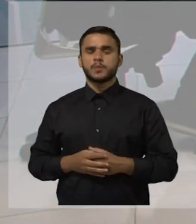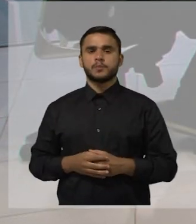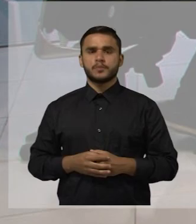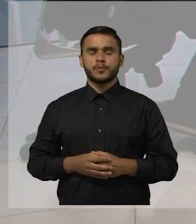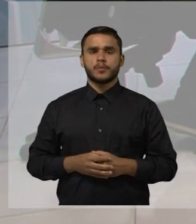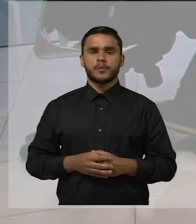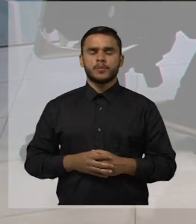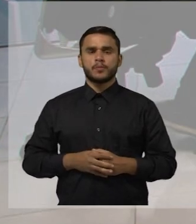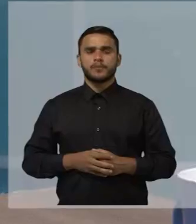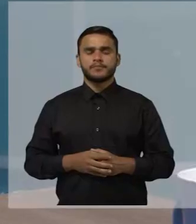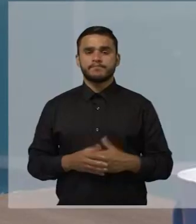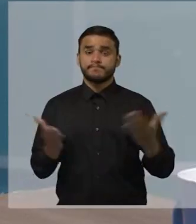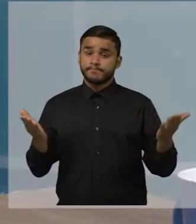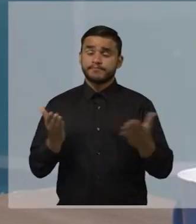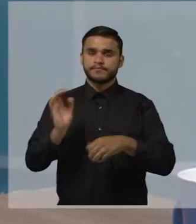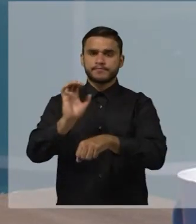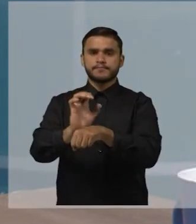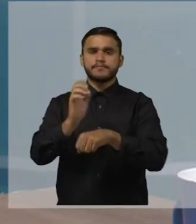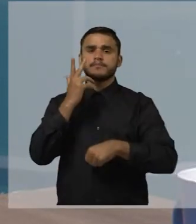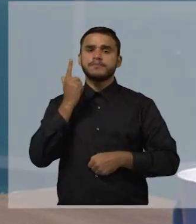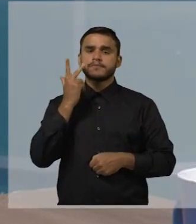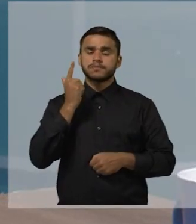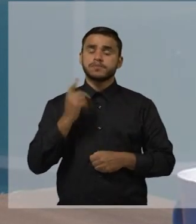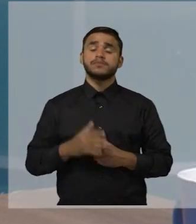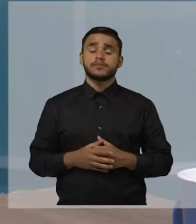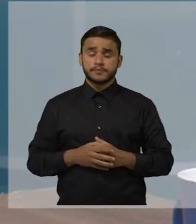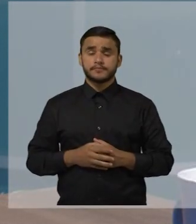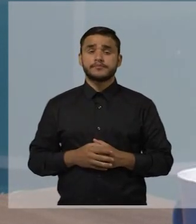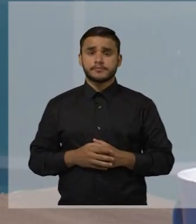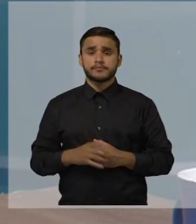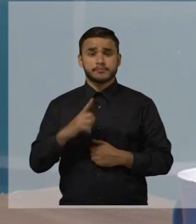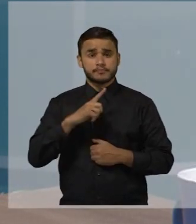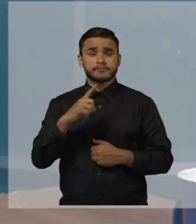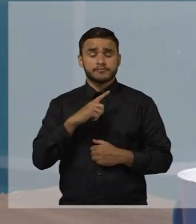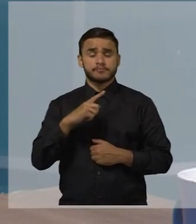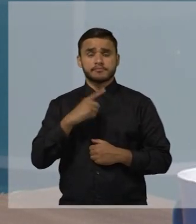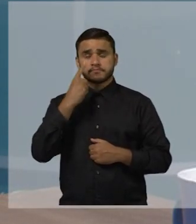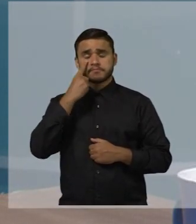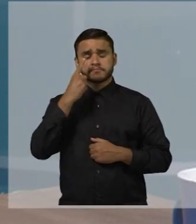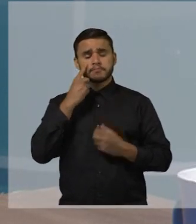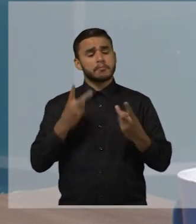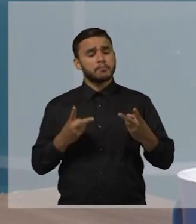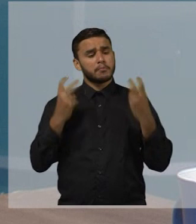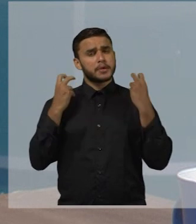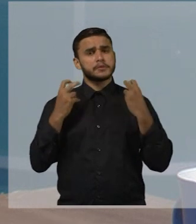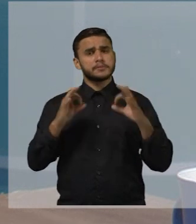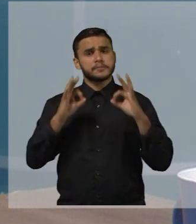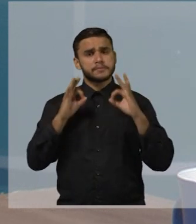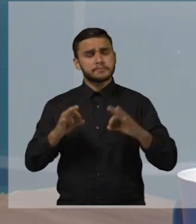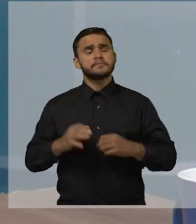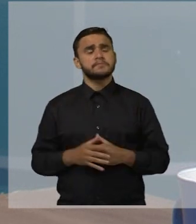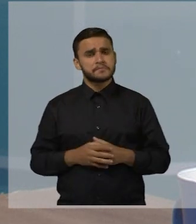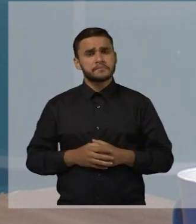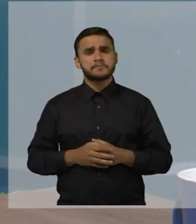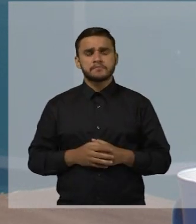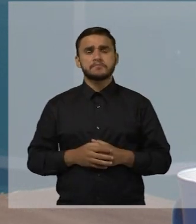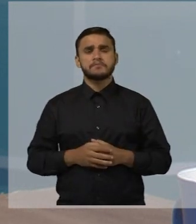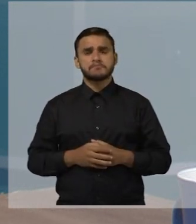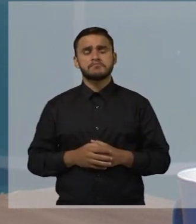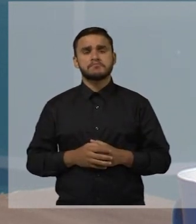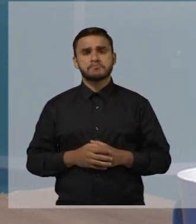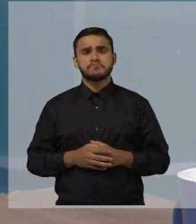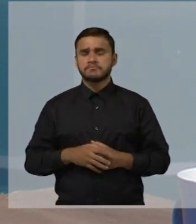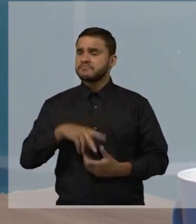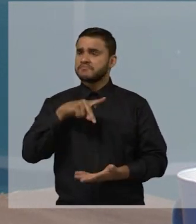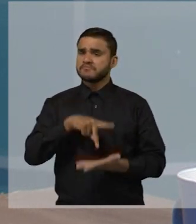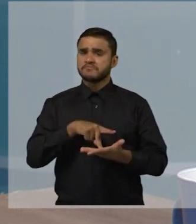verdade, a situação no Ceará não deixa de ser, de certo modo, uma